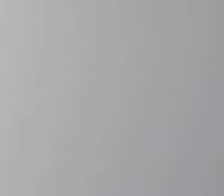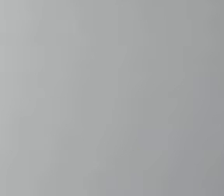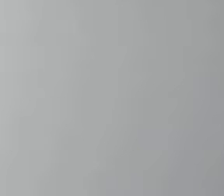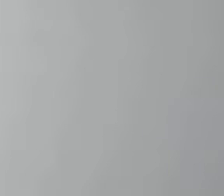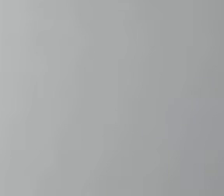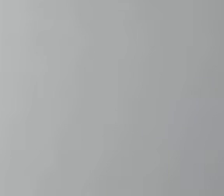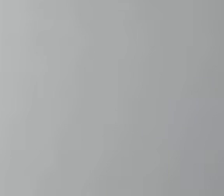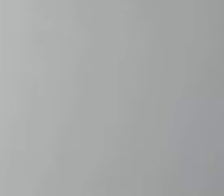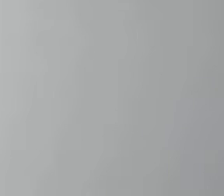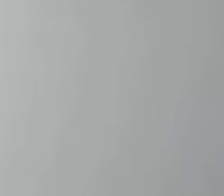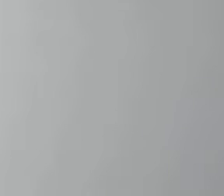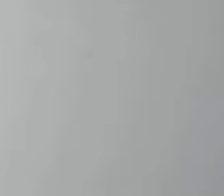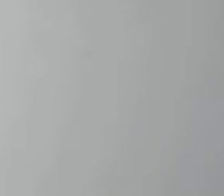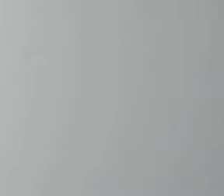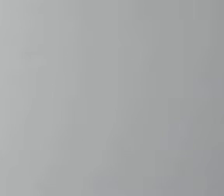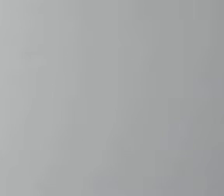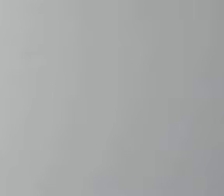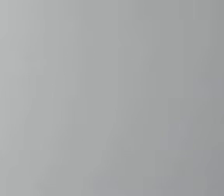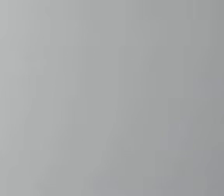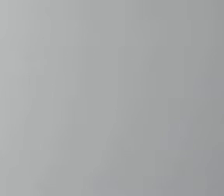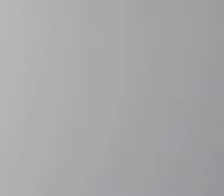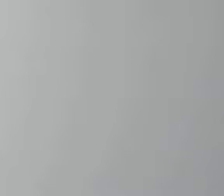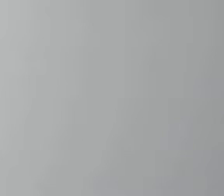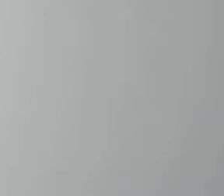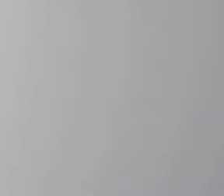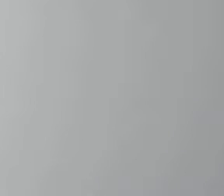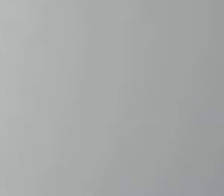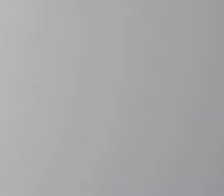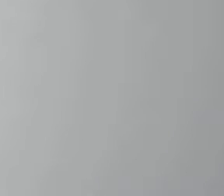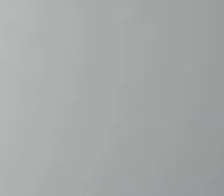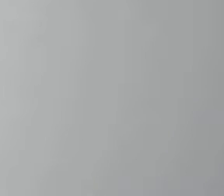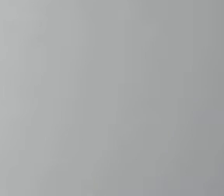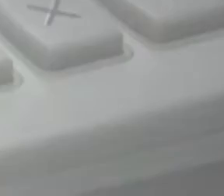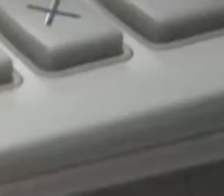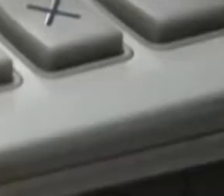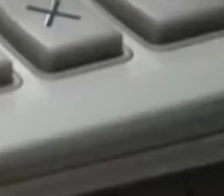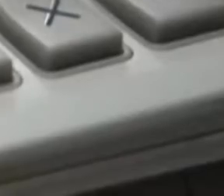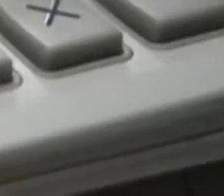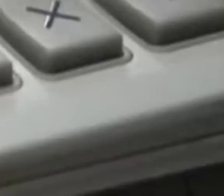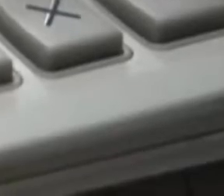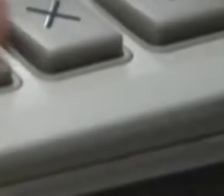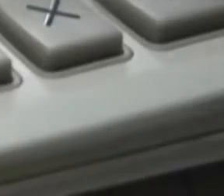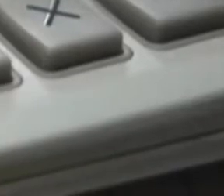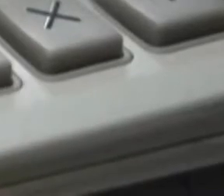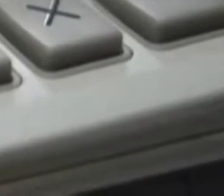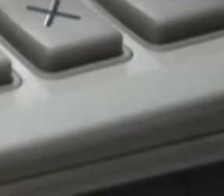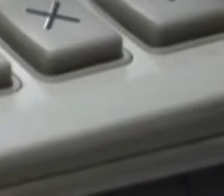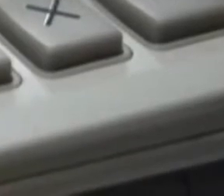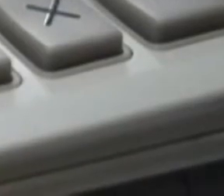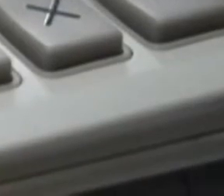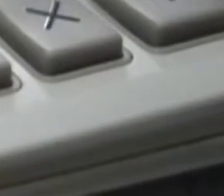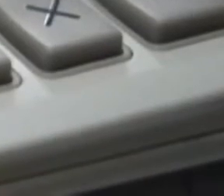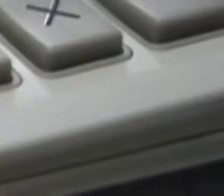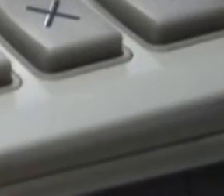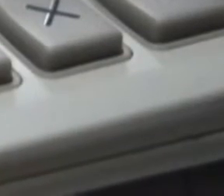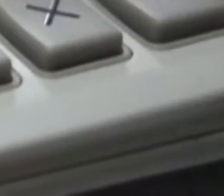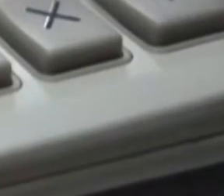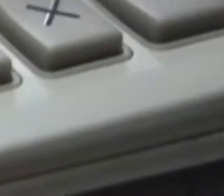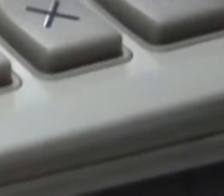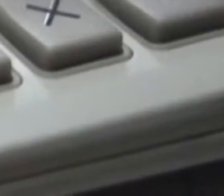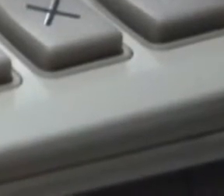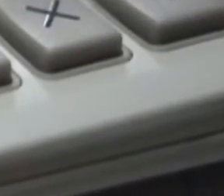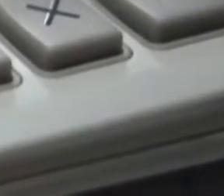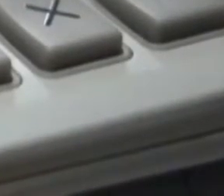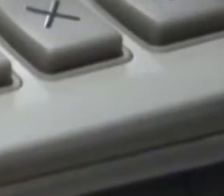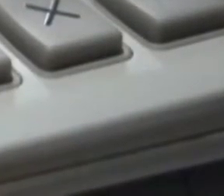pessoa, acho que fica aqui uma dica, né? Eu faço isso pessoalmente e recomendo vocês para fazerem. Durante o ano,